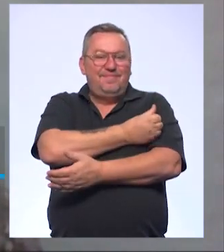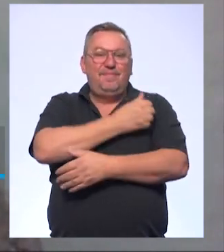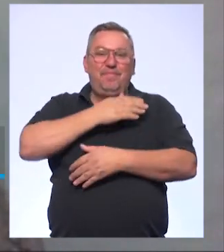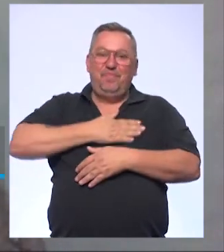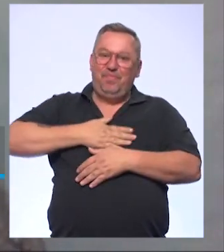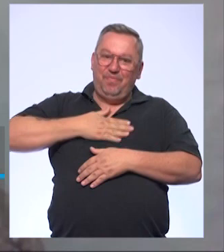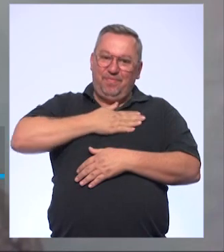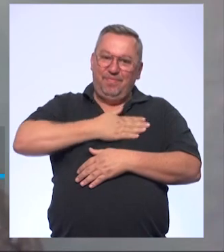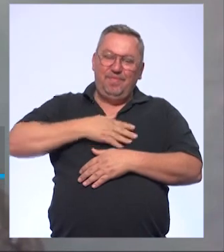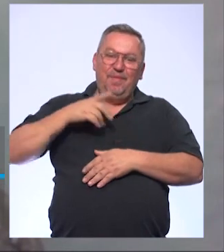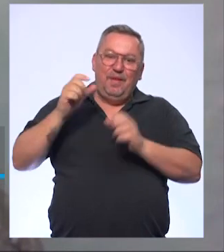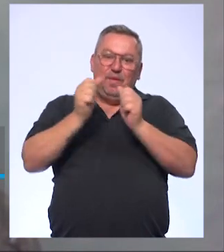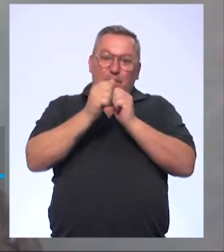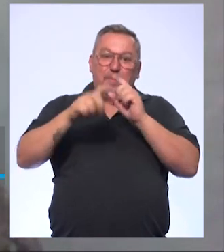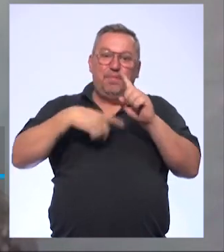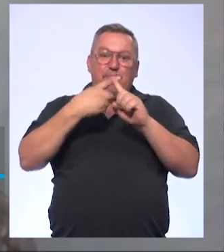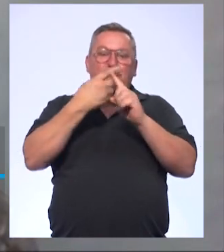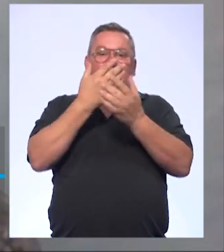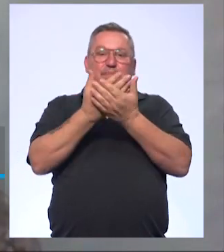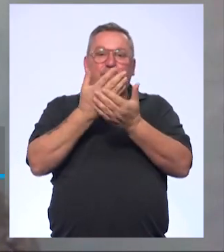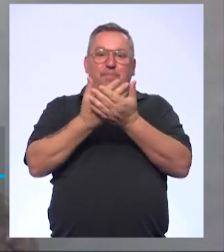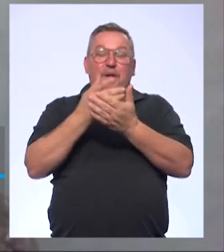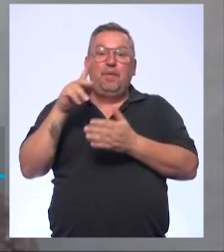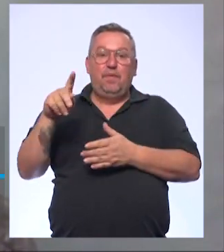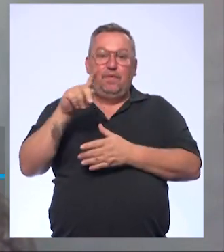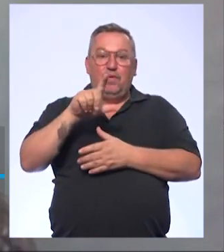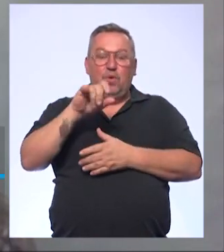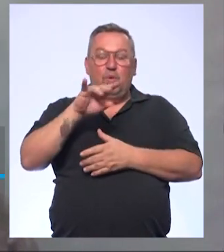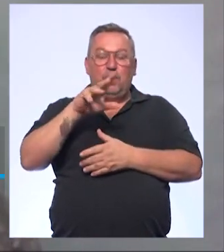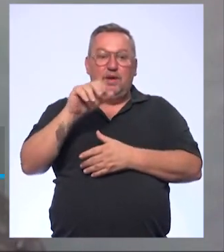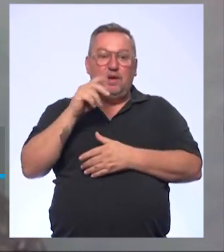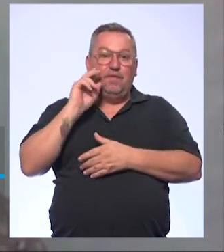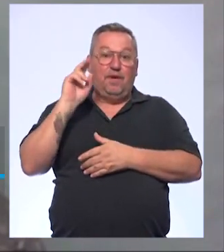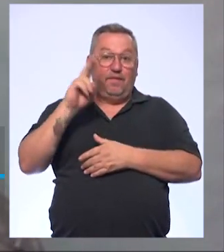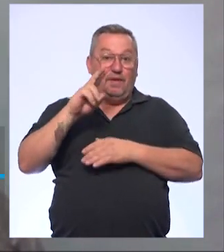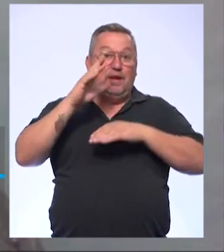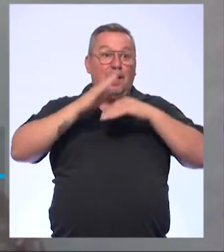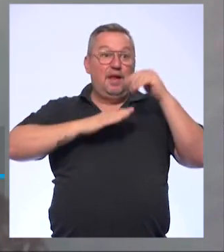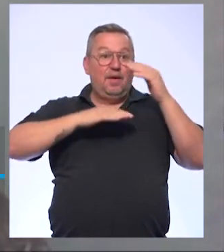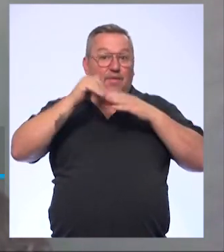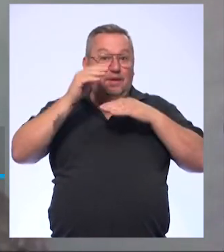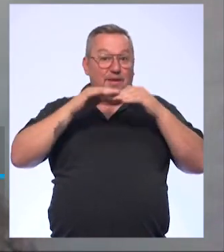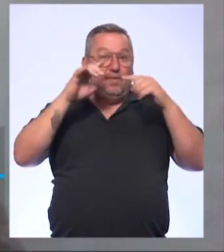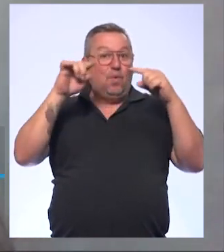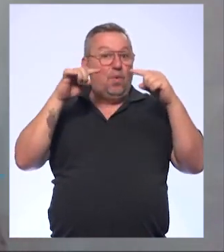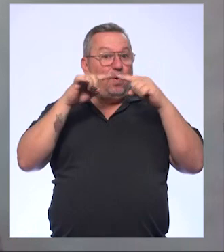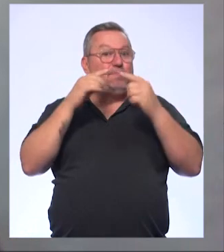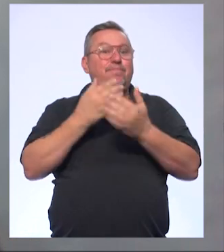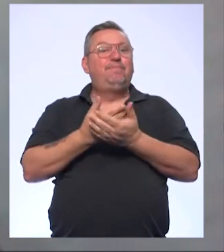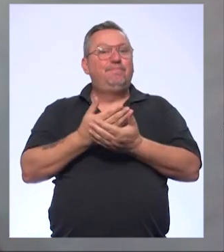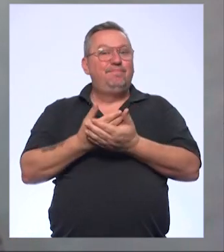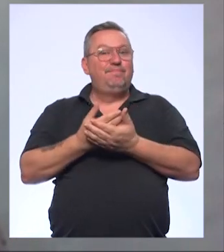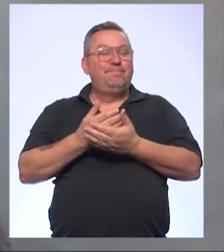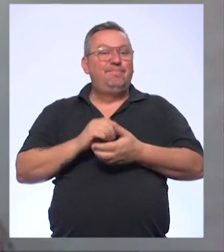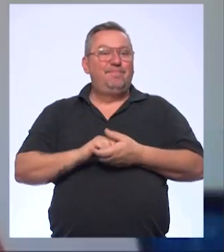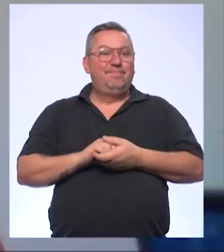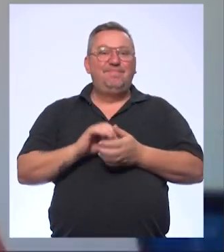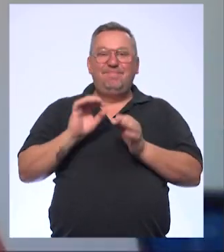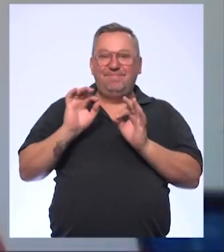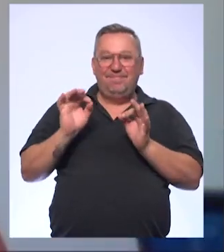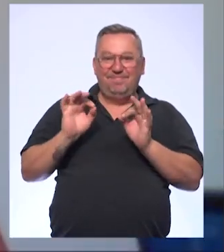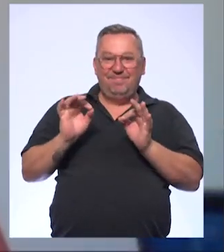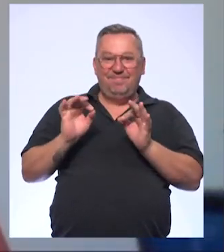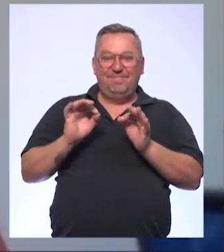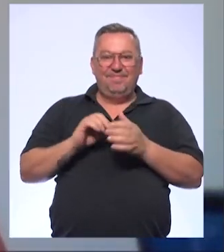prazer estar aqui para mais esta aula. A professora Luíse vai ler para nós as habilidades e o objetivo da aula. Isso